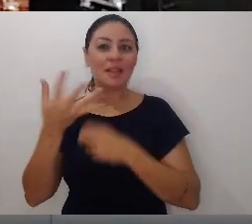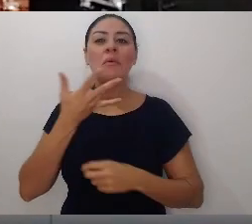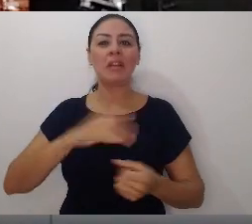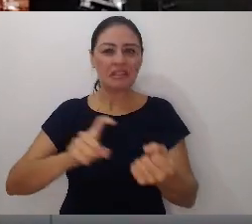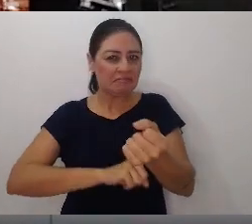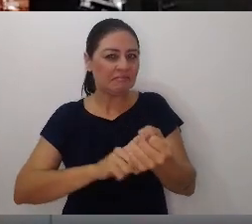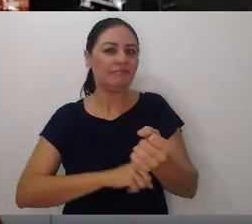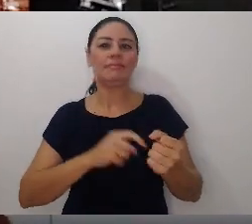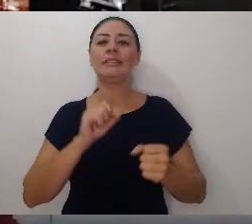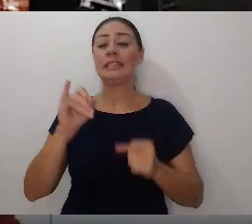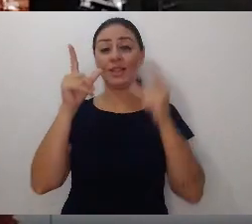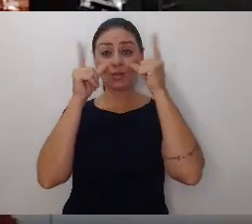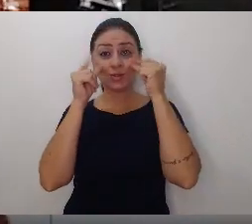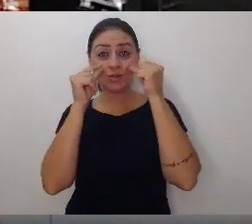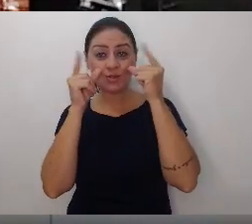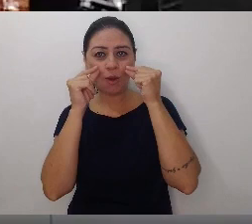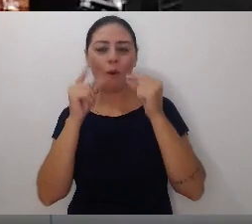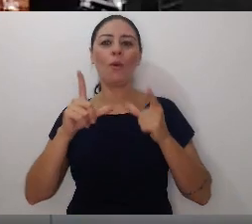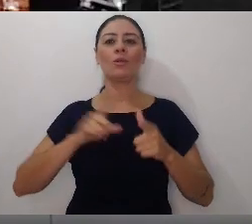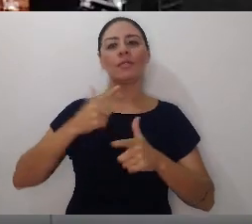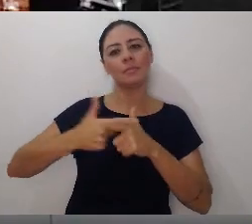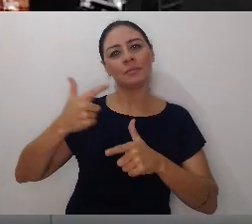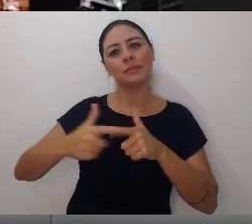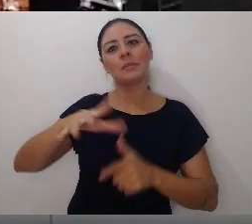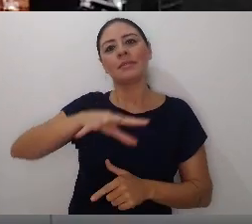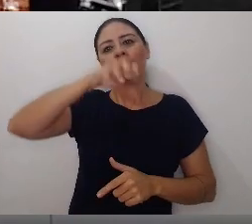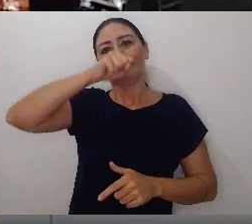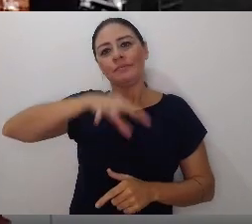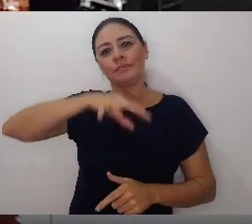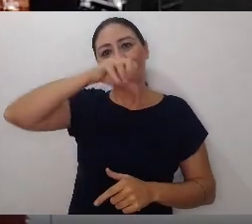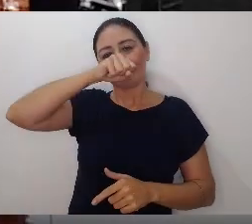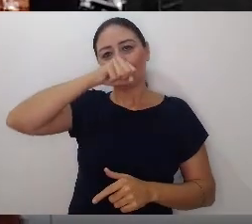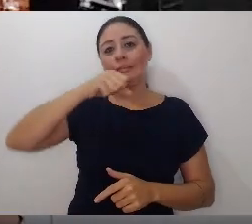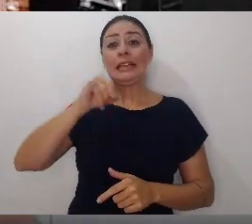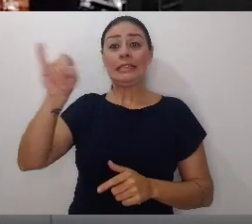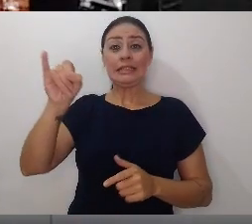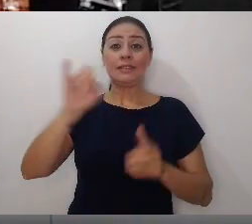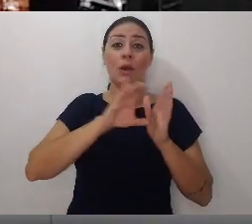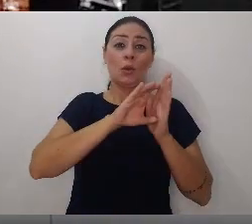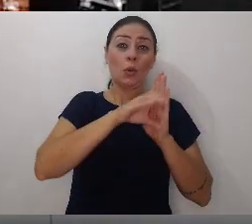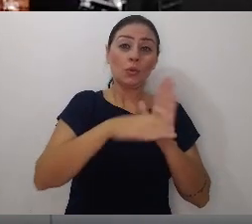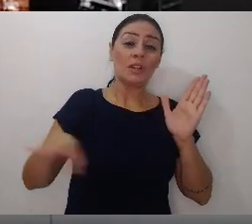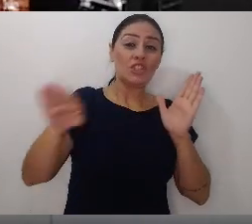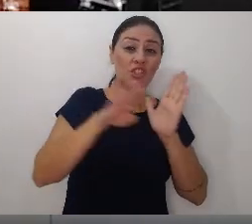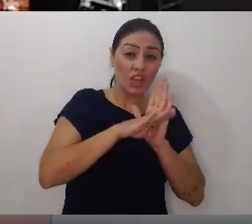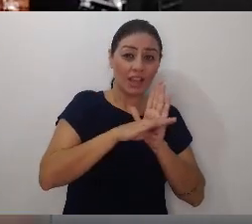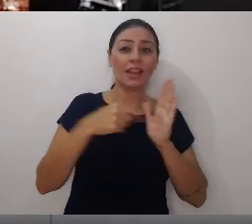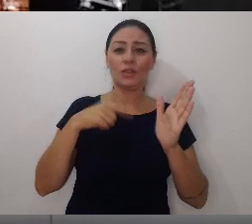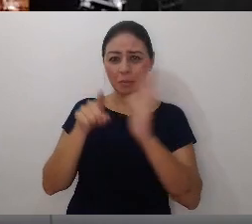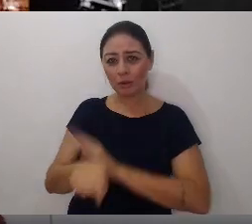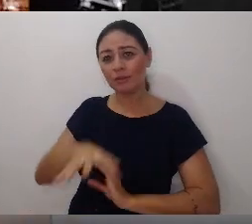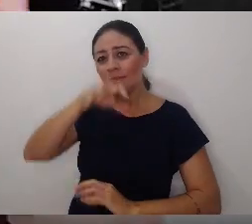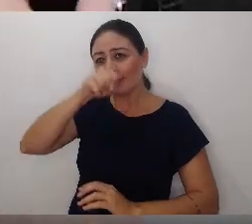menos irritabilidade. A gente nota irritabilidade em crianças com privação de sono, crianças que têm problema para respirar. Eu